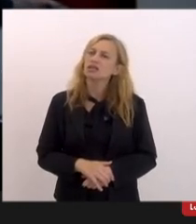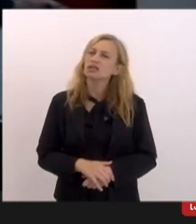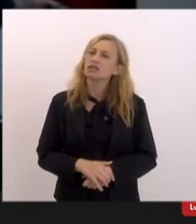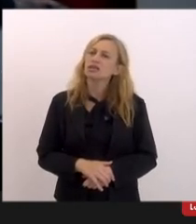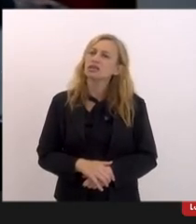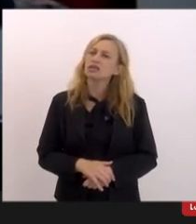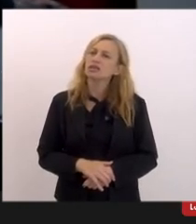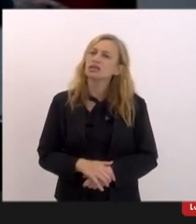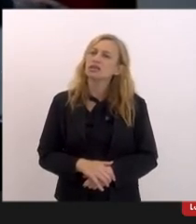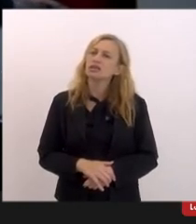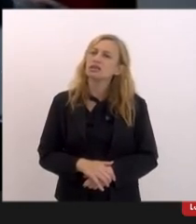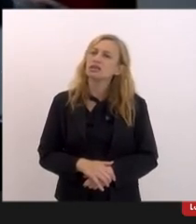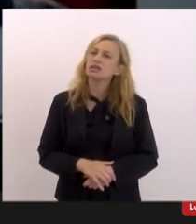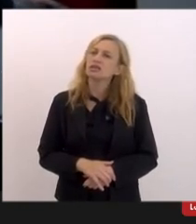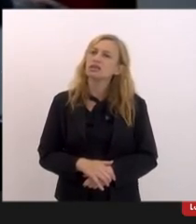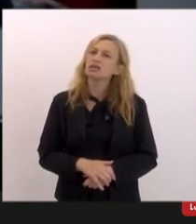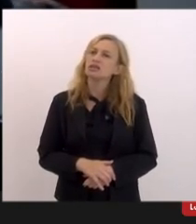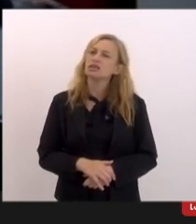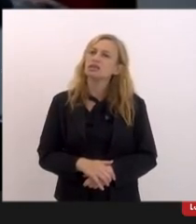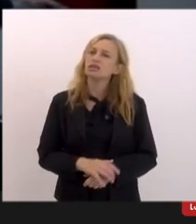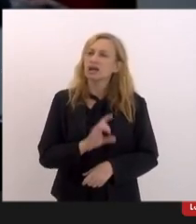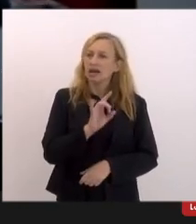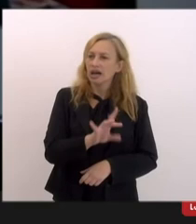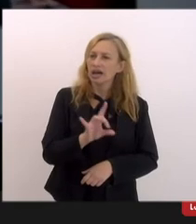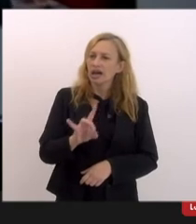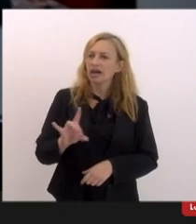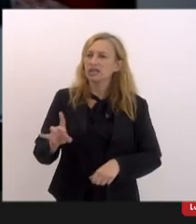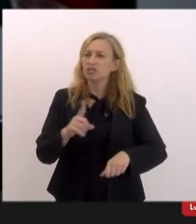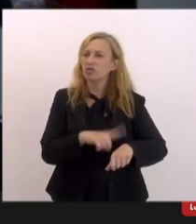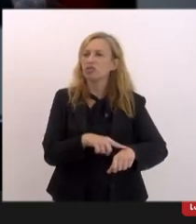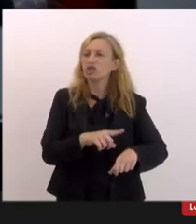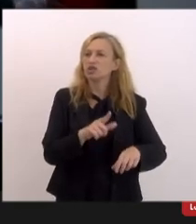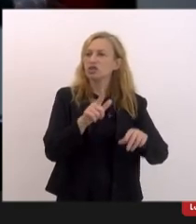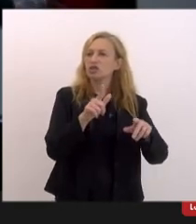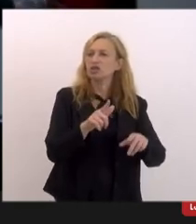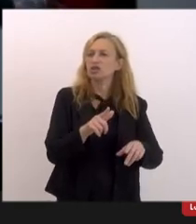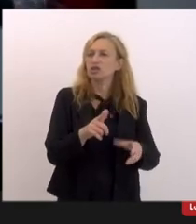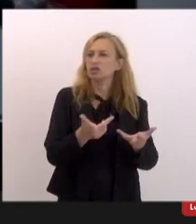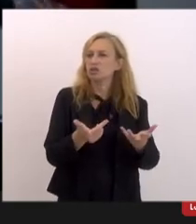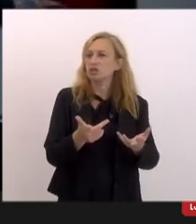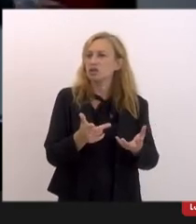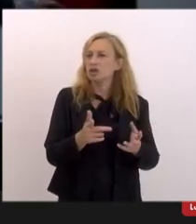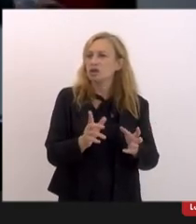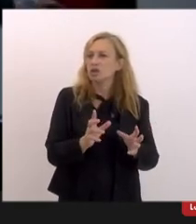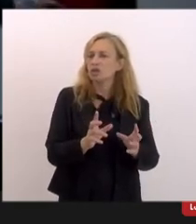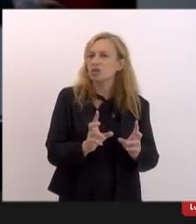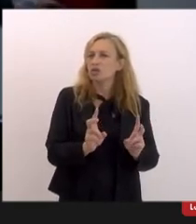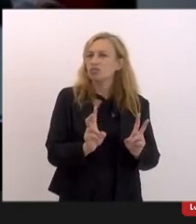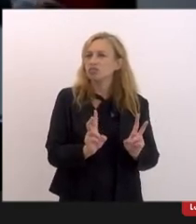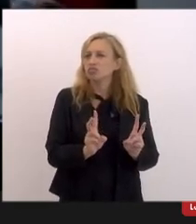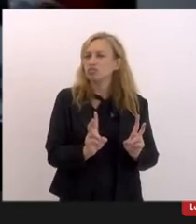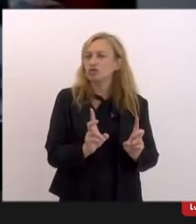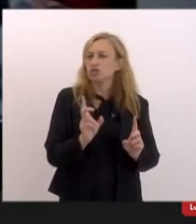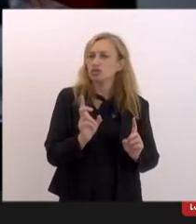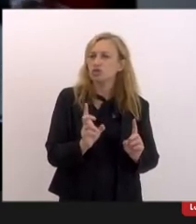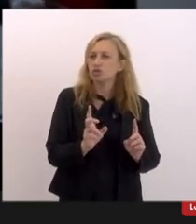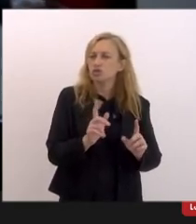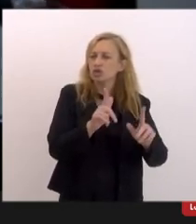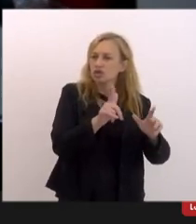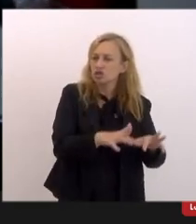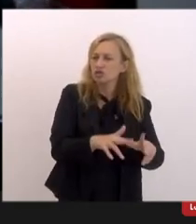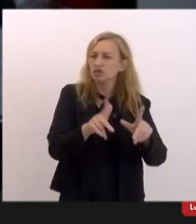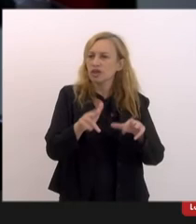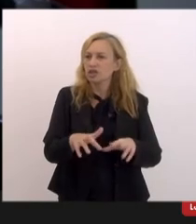é uma fotografia a cada momento. A Omicron é diferente do que foi feito lá atrás. Então, a questão do isolamento,